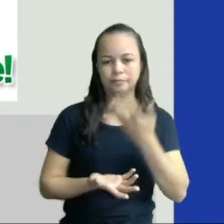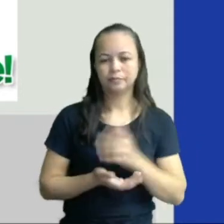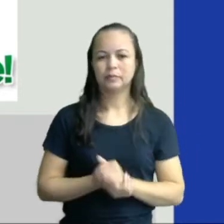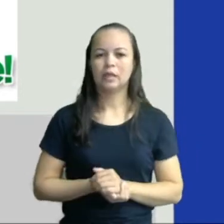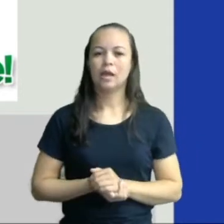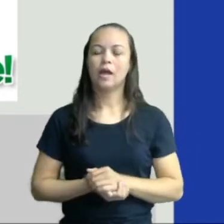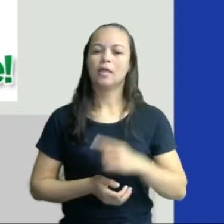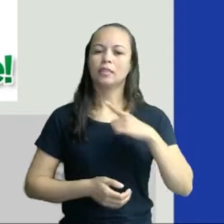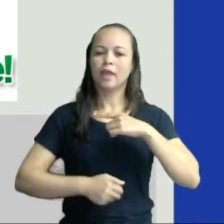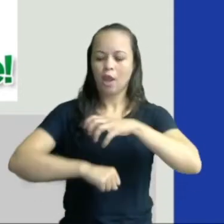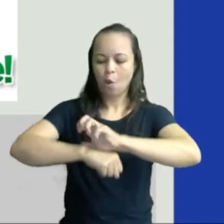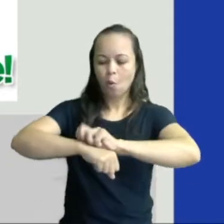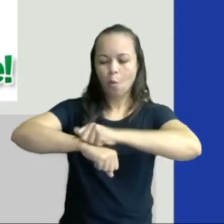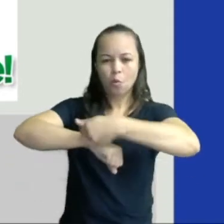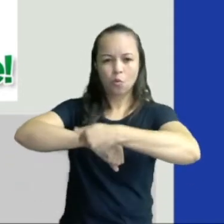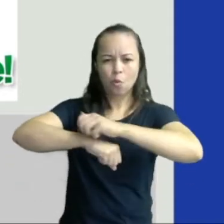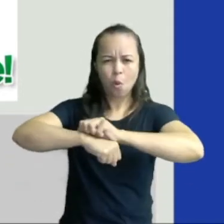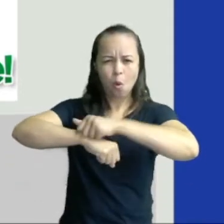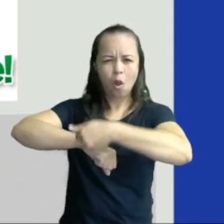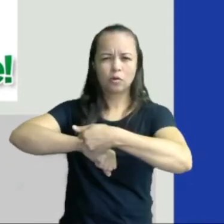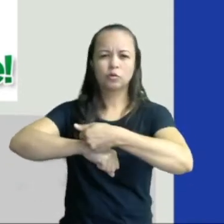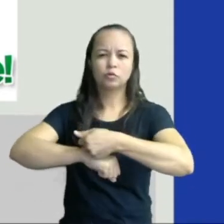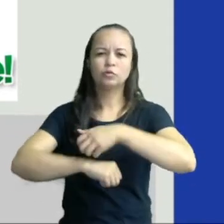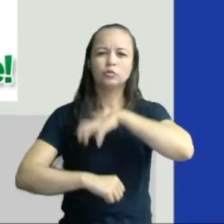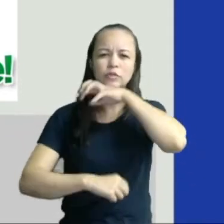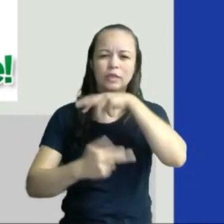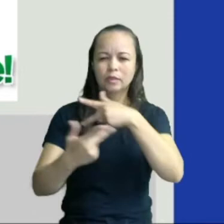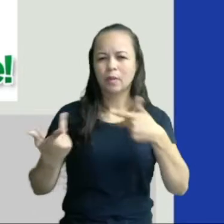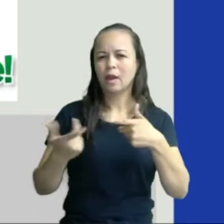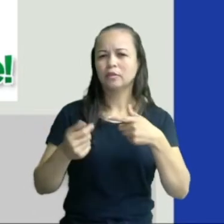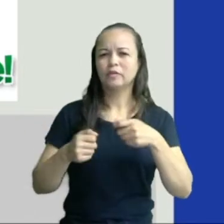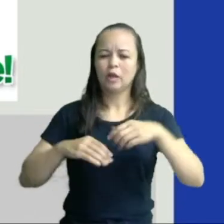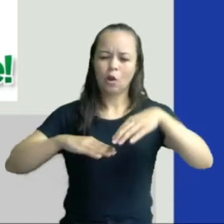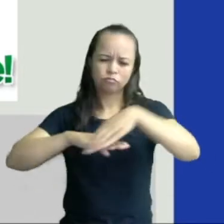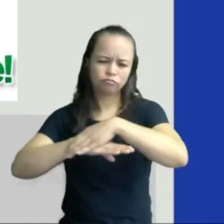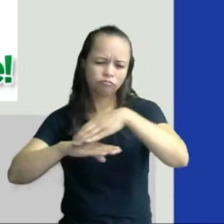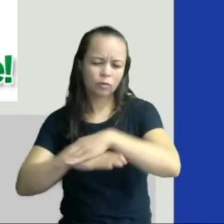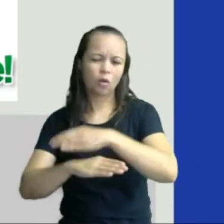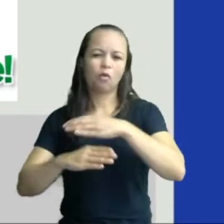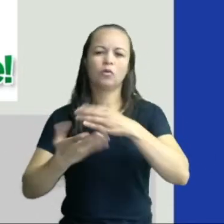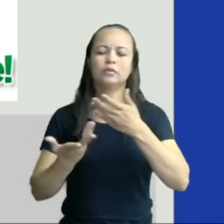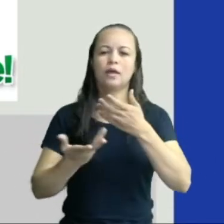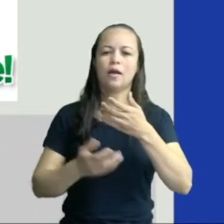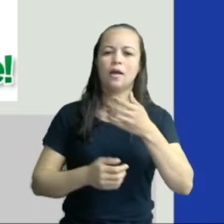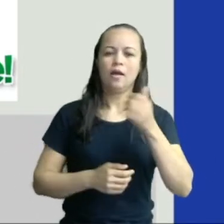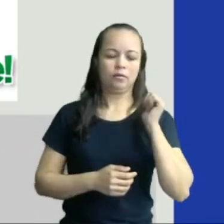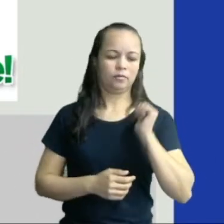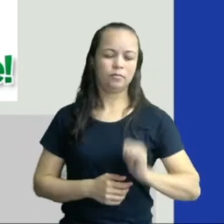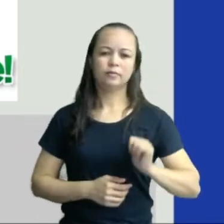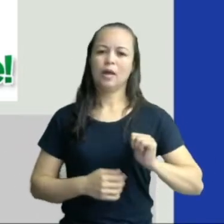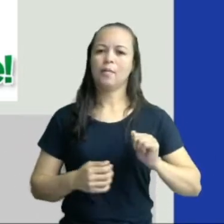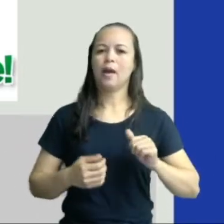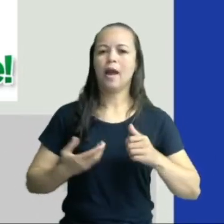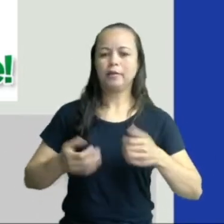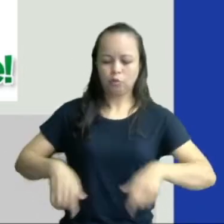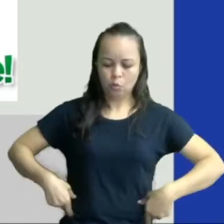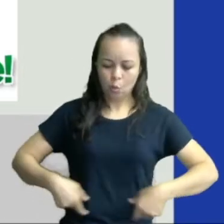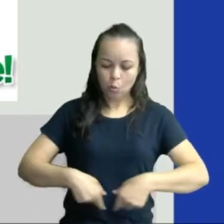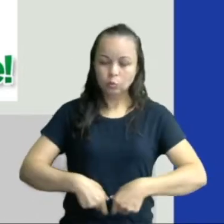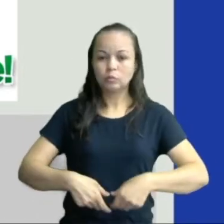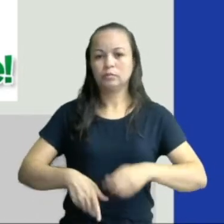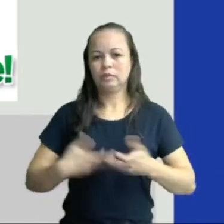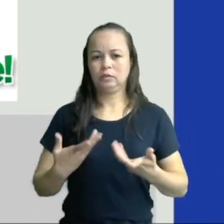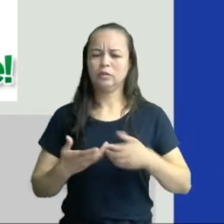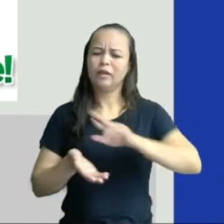o couro dos animais. Eles viram acessórios, bolsas, sapatos, cinto, certo? E temos aí também o leite e